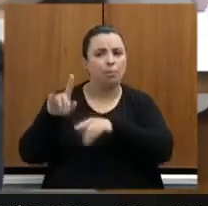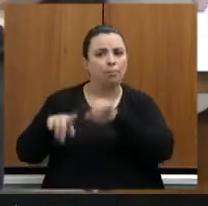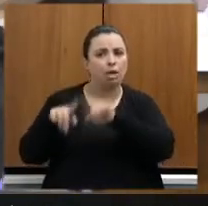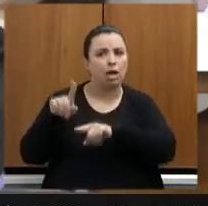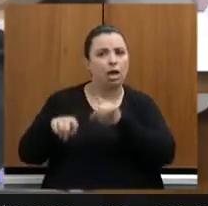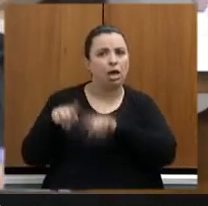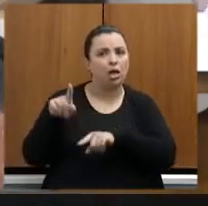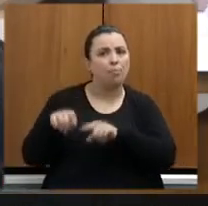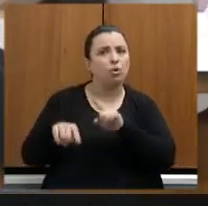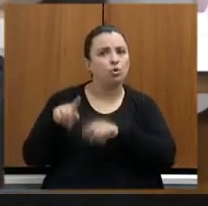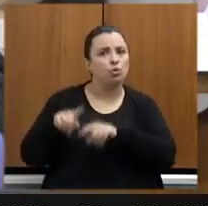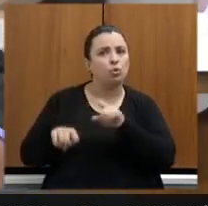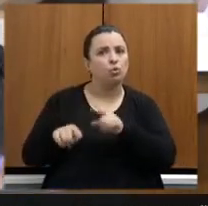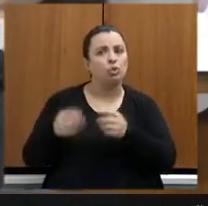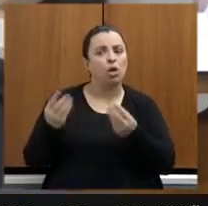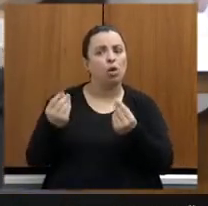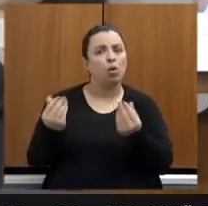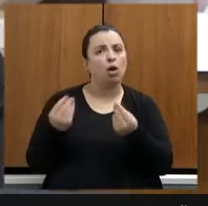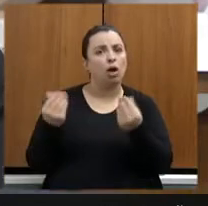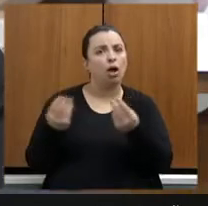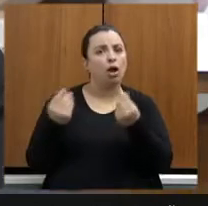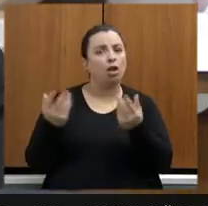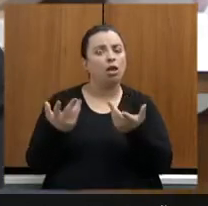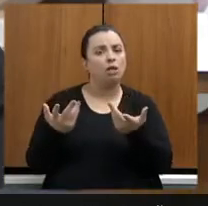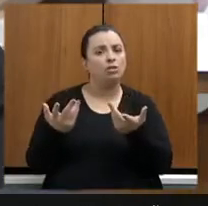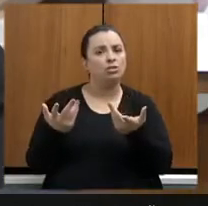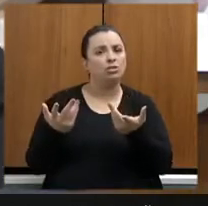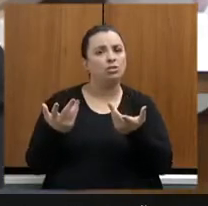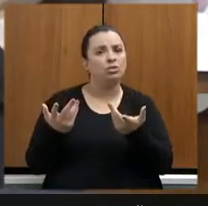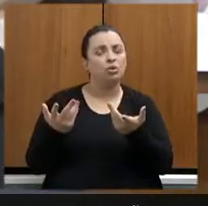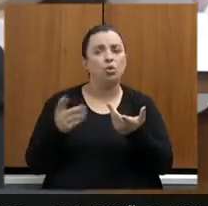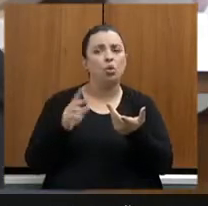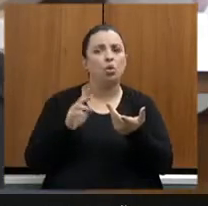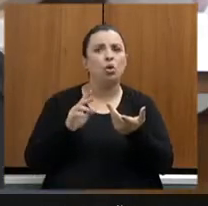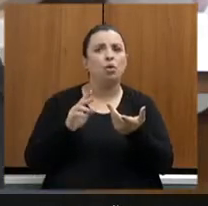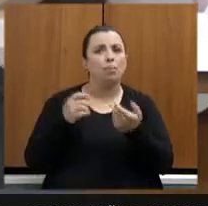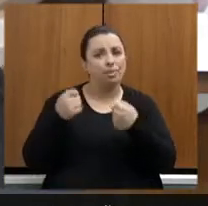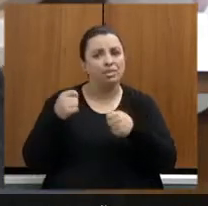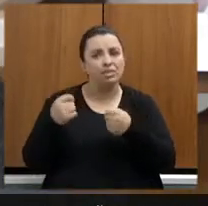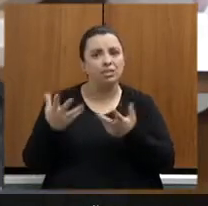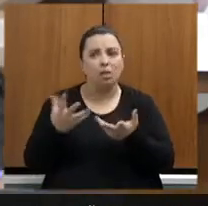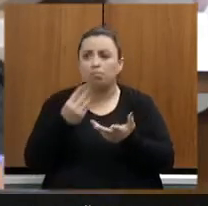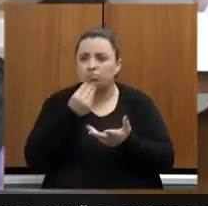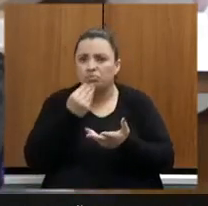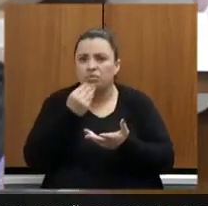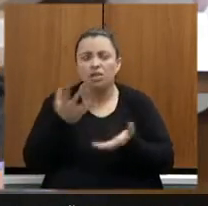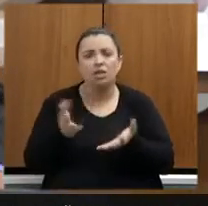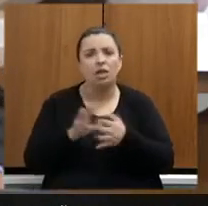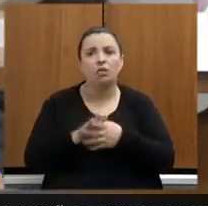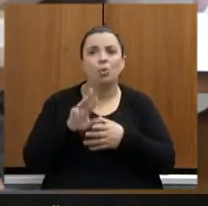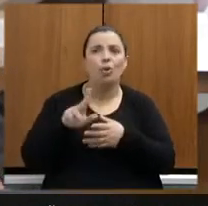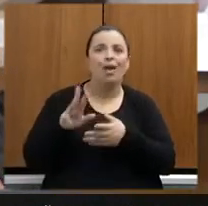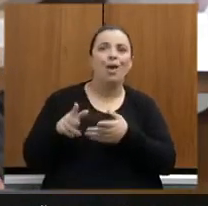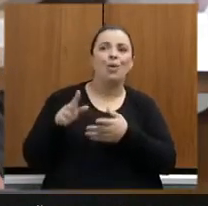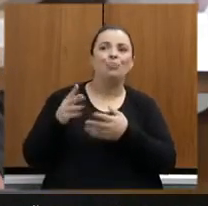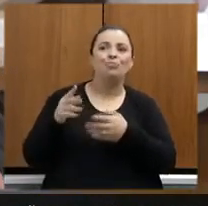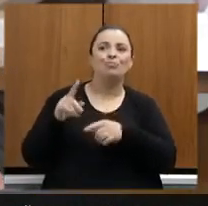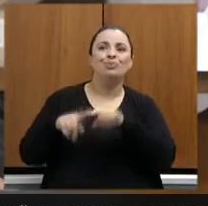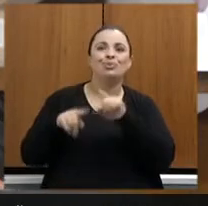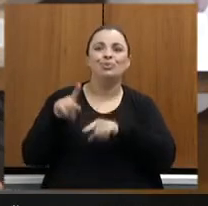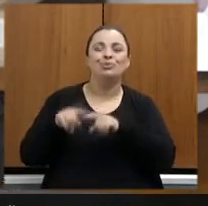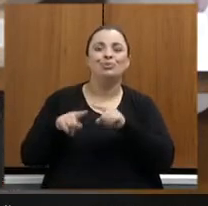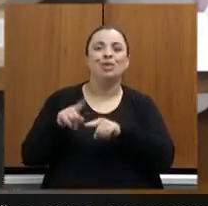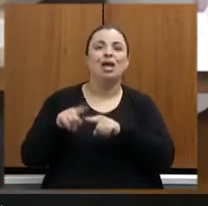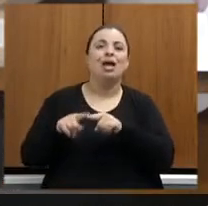tem aproveitar Ué não é pegar um produto de qualidade às vezes e colocar no aterro